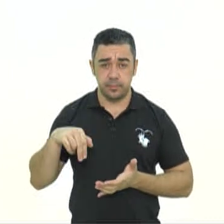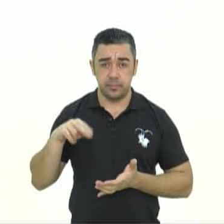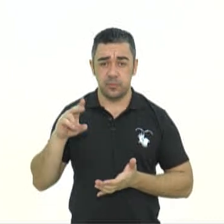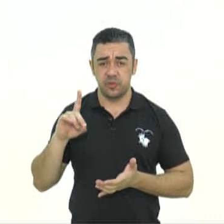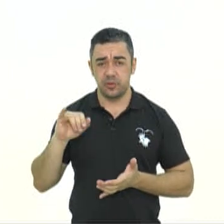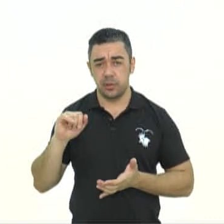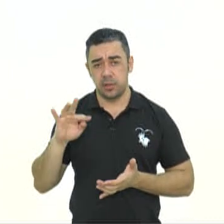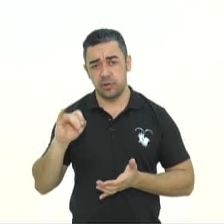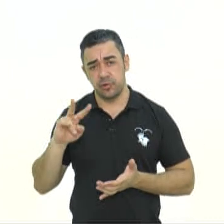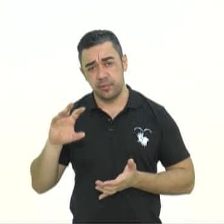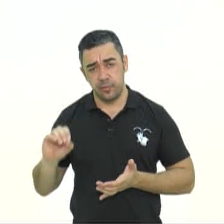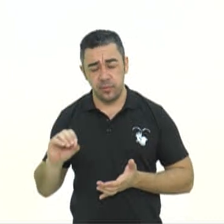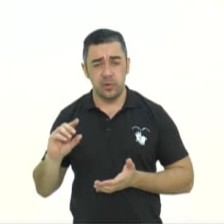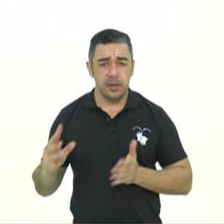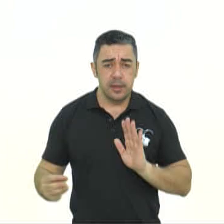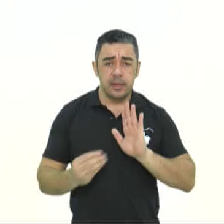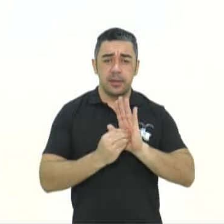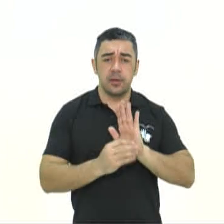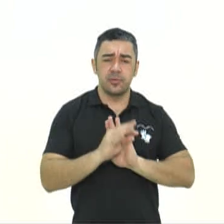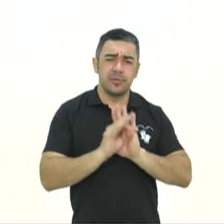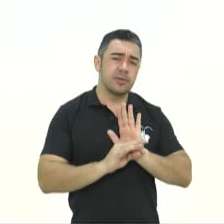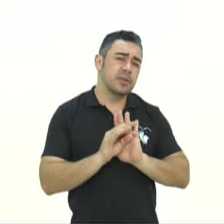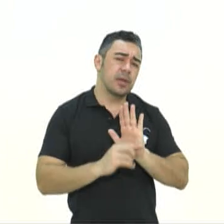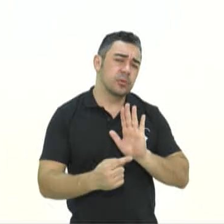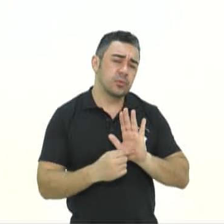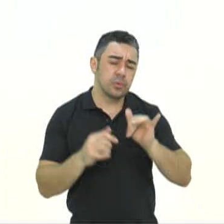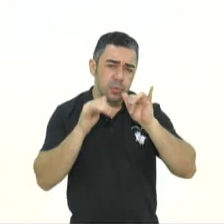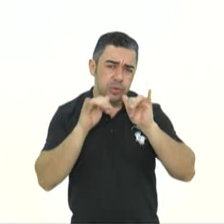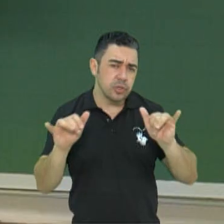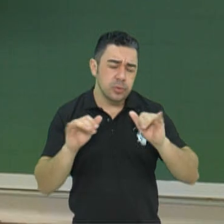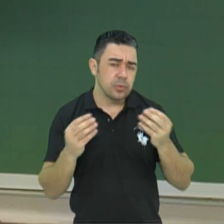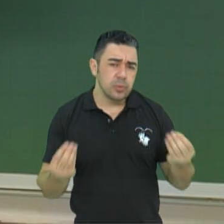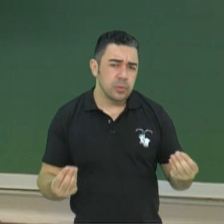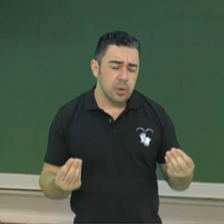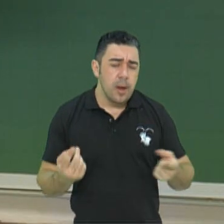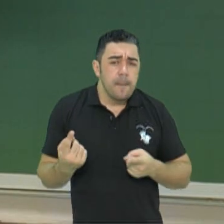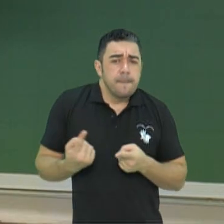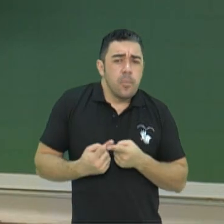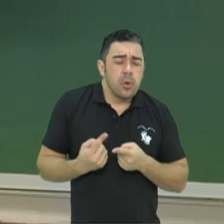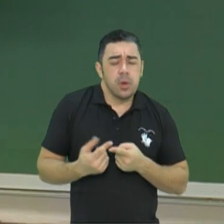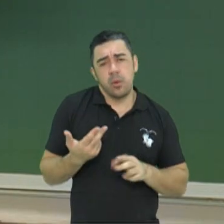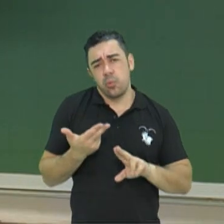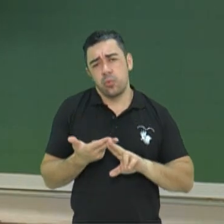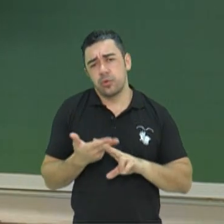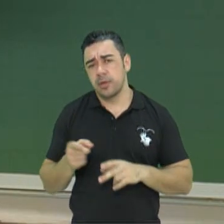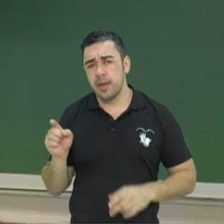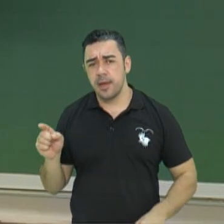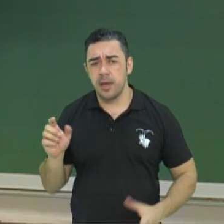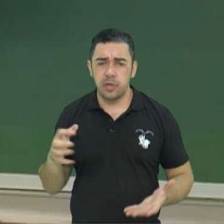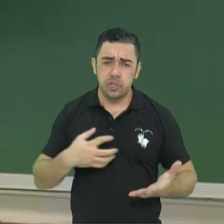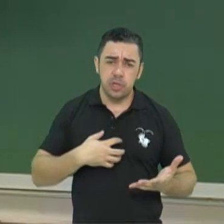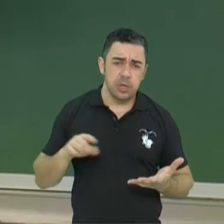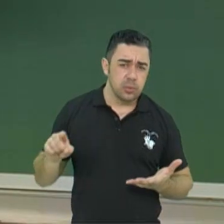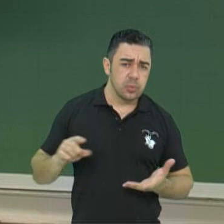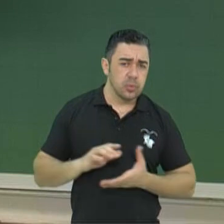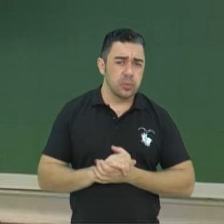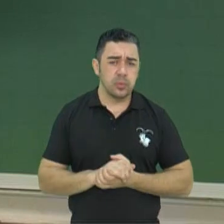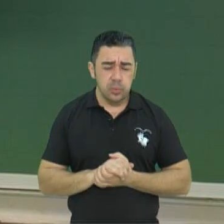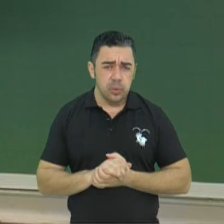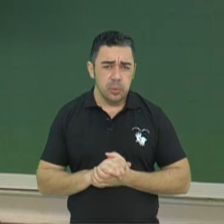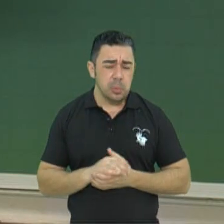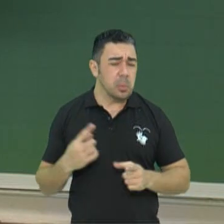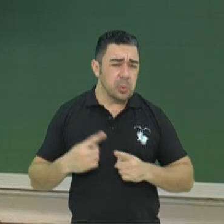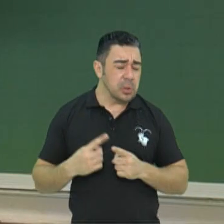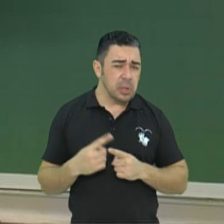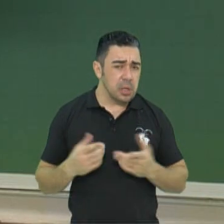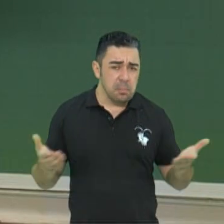pessoa constrói no texto da notícia, certo? Então, por que será que é utilizado esse verbo desta forma, né?